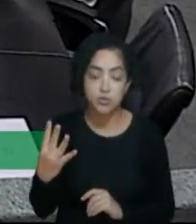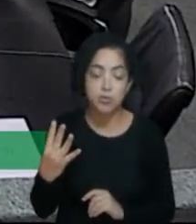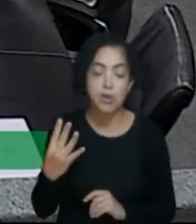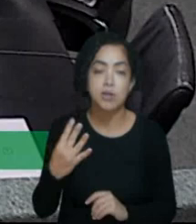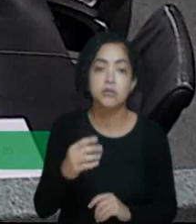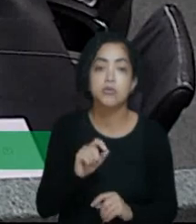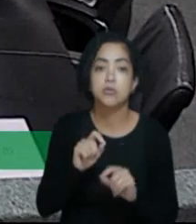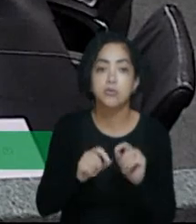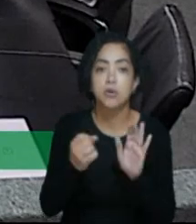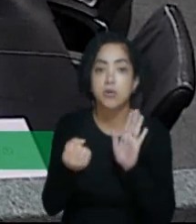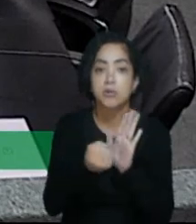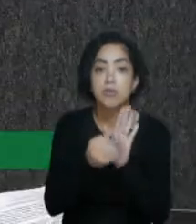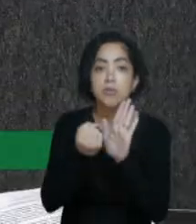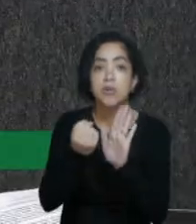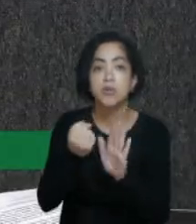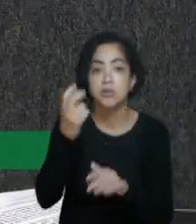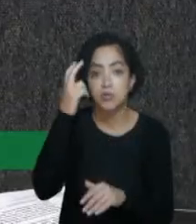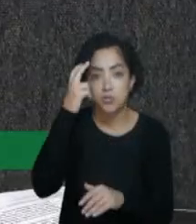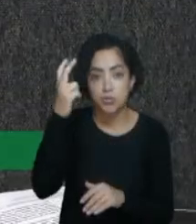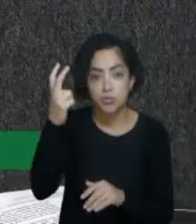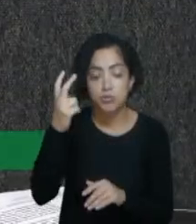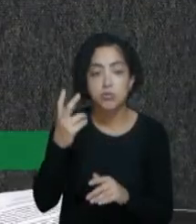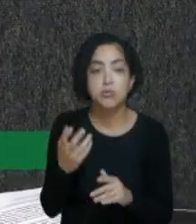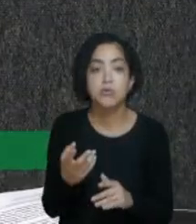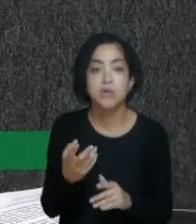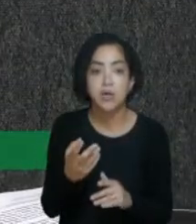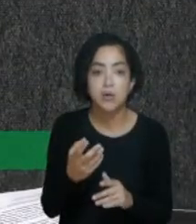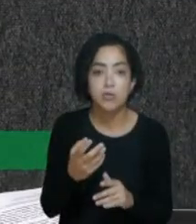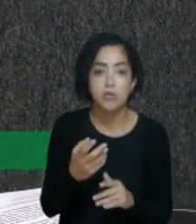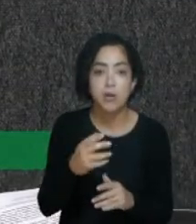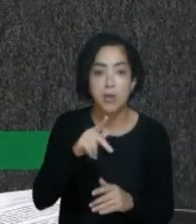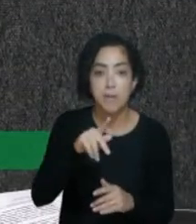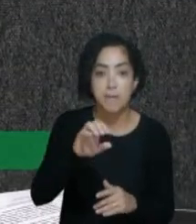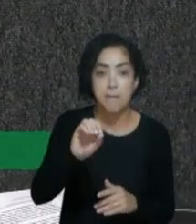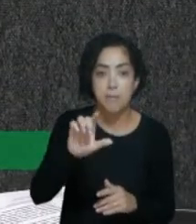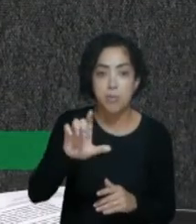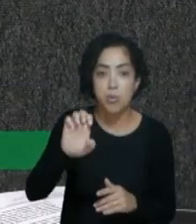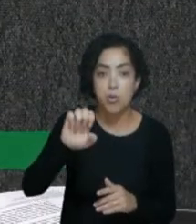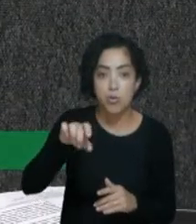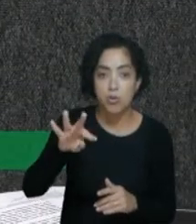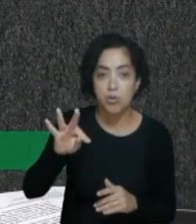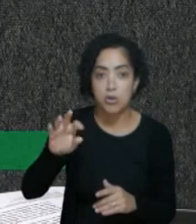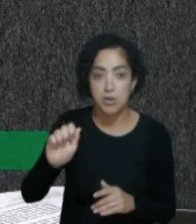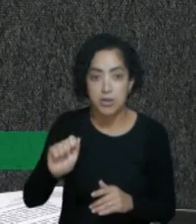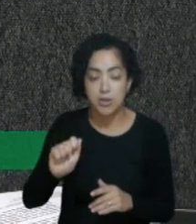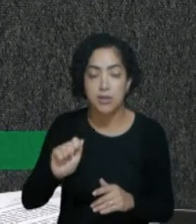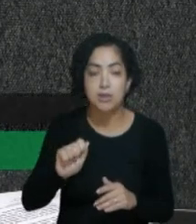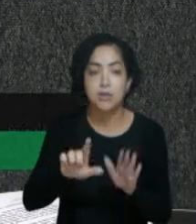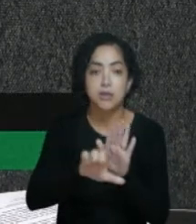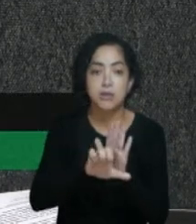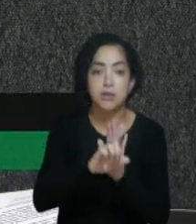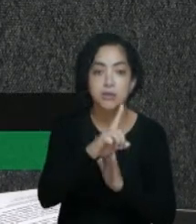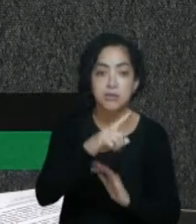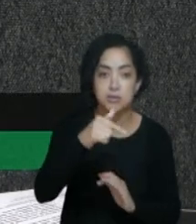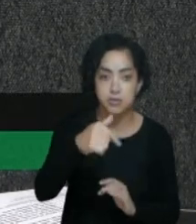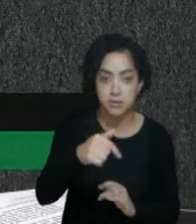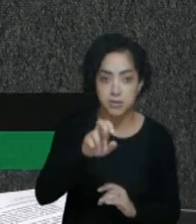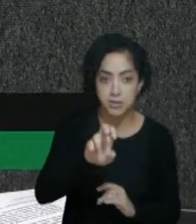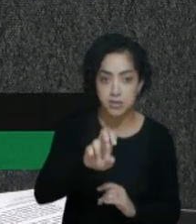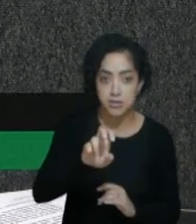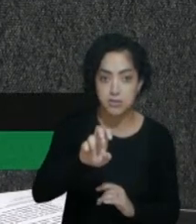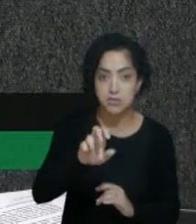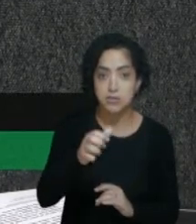que declara patrimônio cultural e material do estado e o tombo da polenta e altera o anexo 1 da Lei 17565